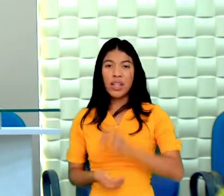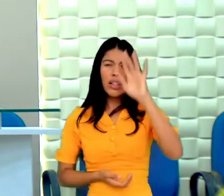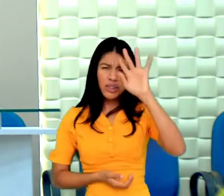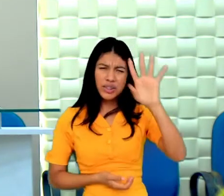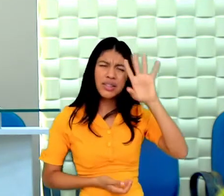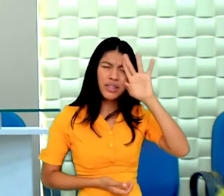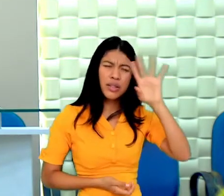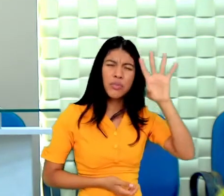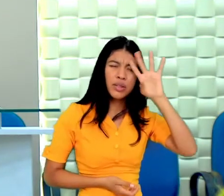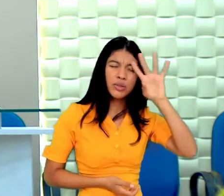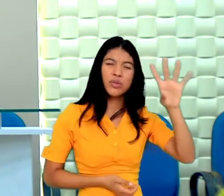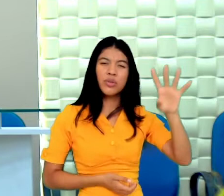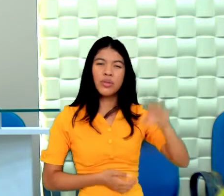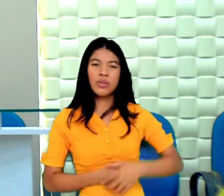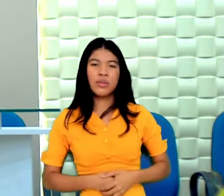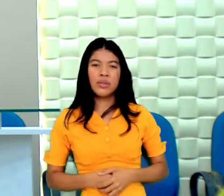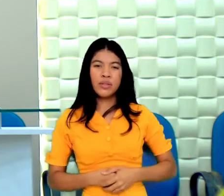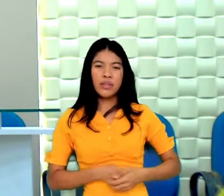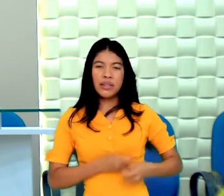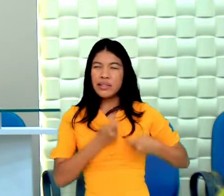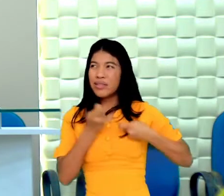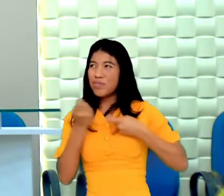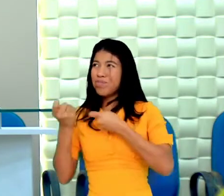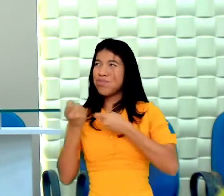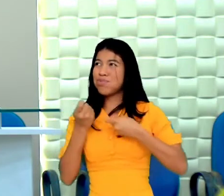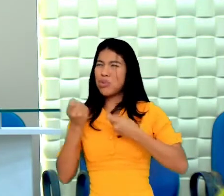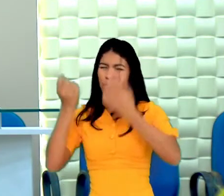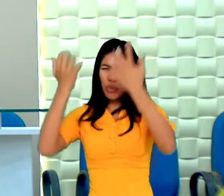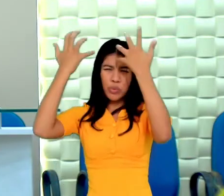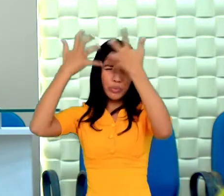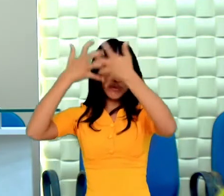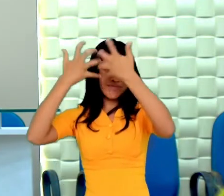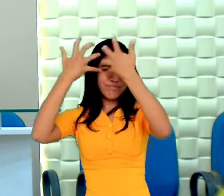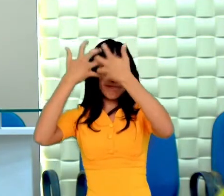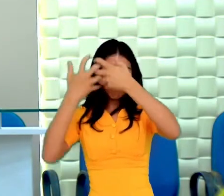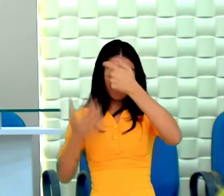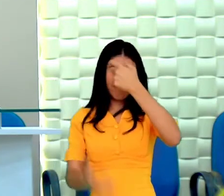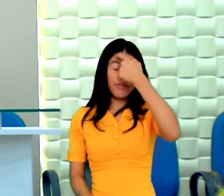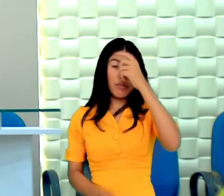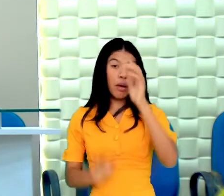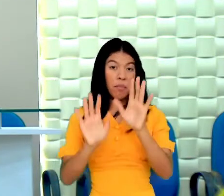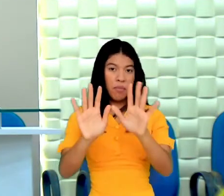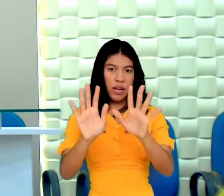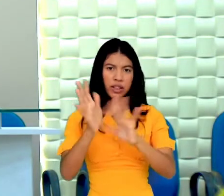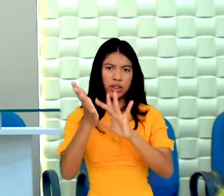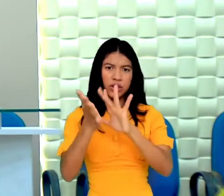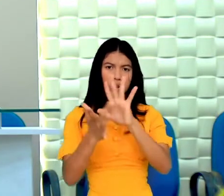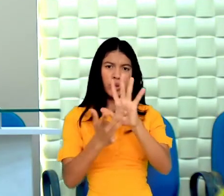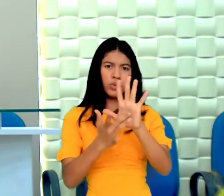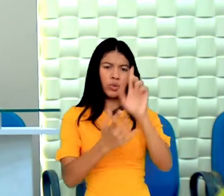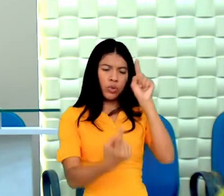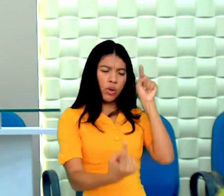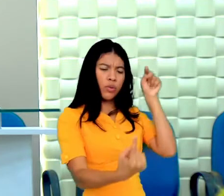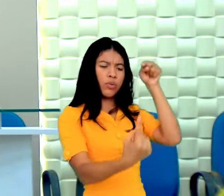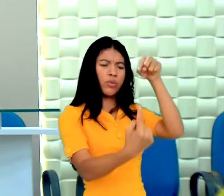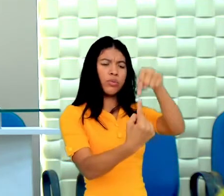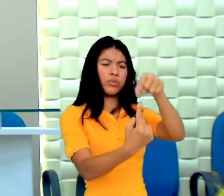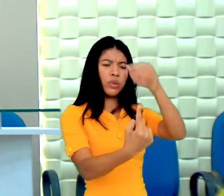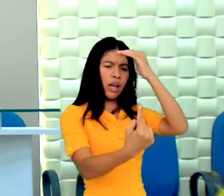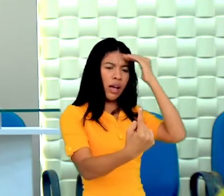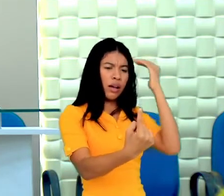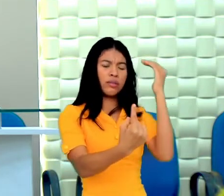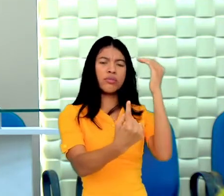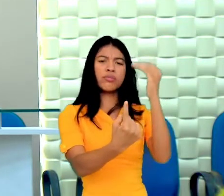psicológica? E Jesus não desviou-se do foco. Jesus olhava numa